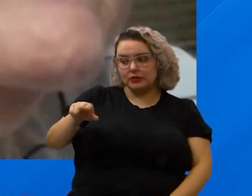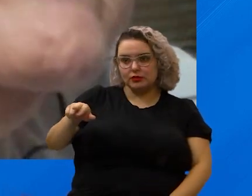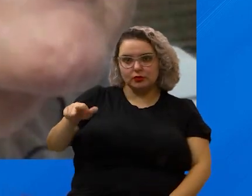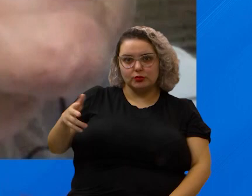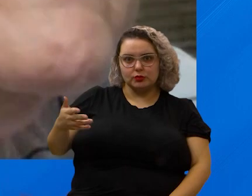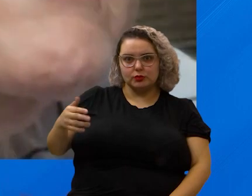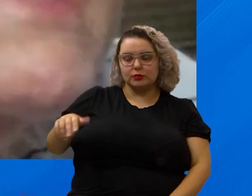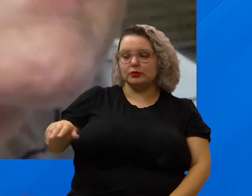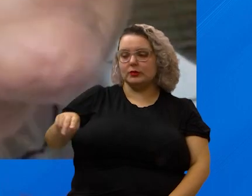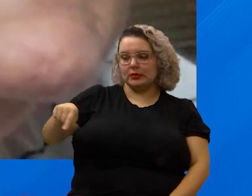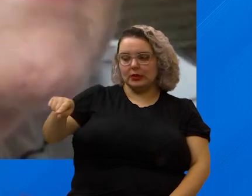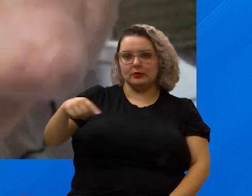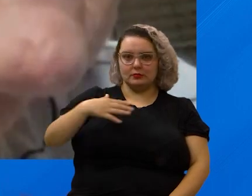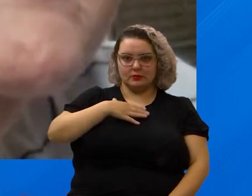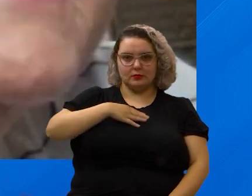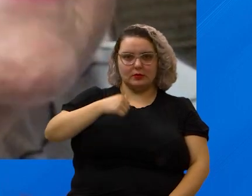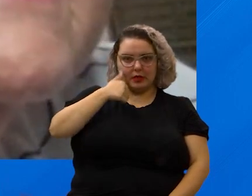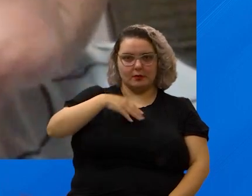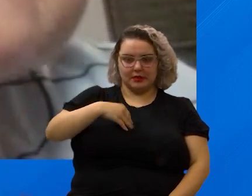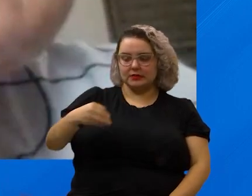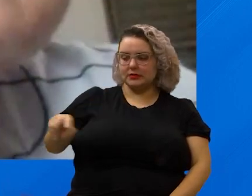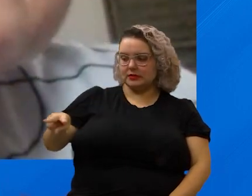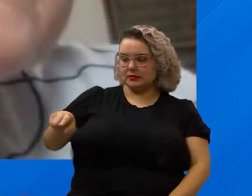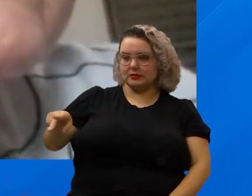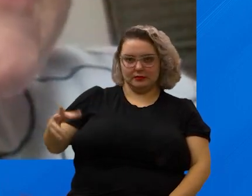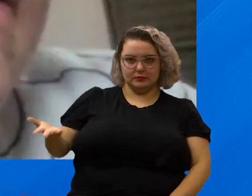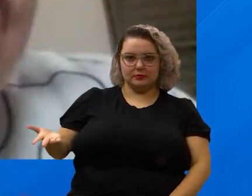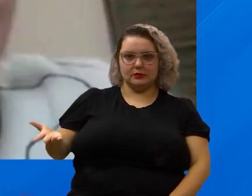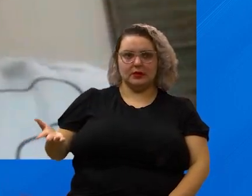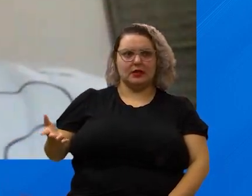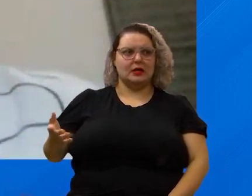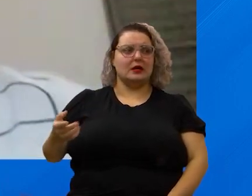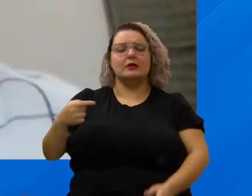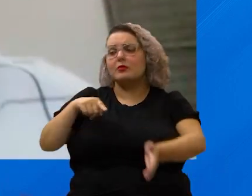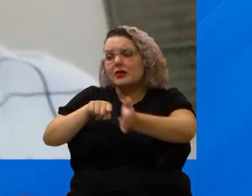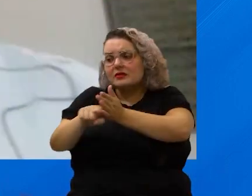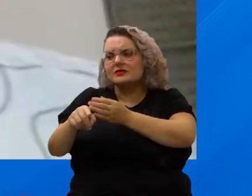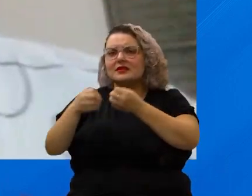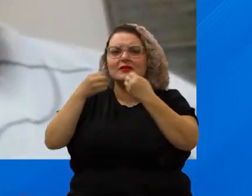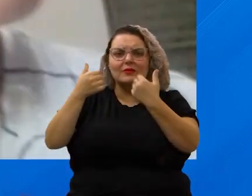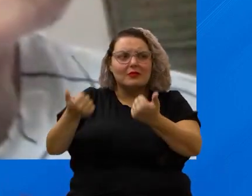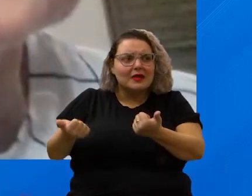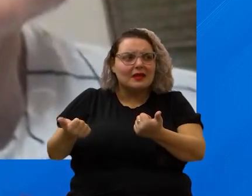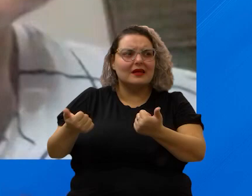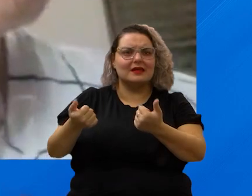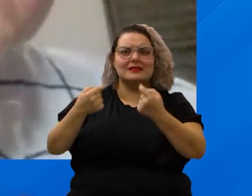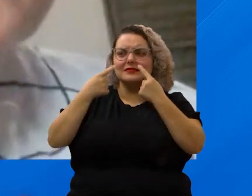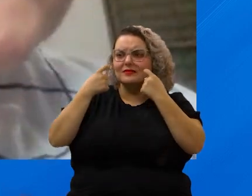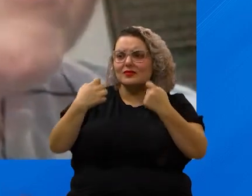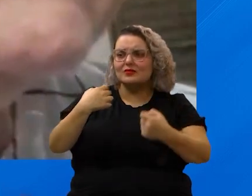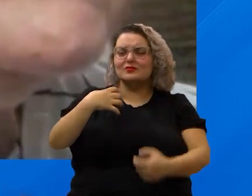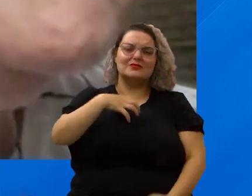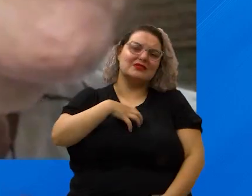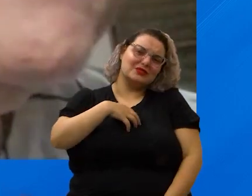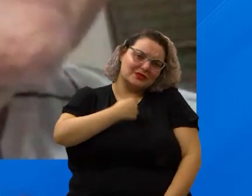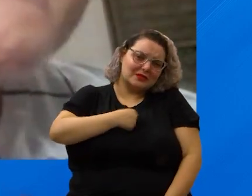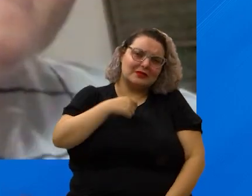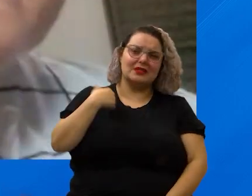e perguntando se elas estavam bem, se não estavam chorando, se estavam sentindo a nossa